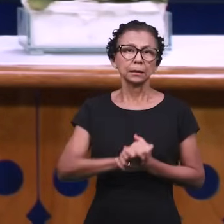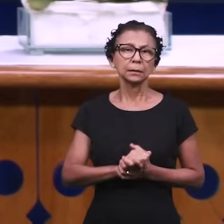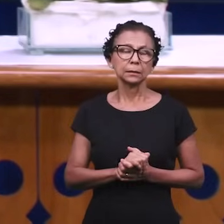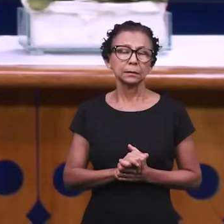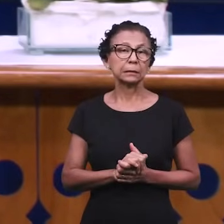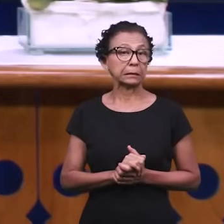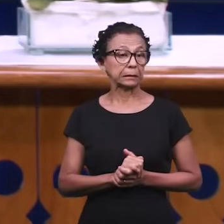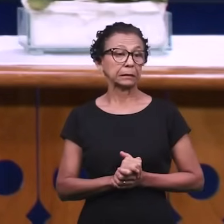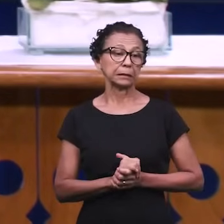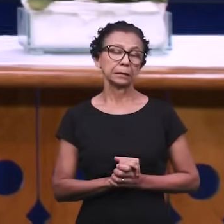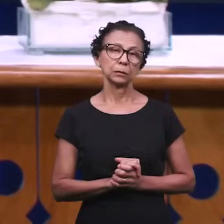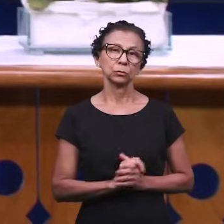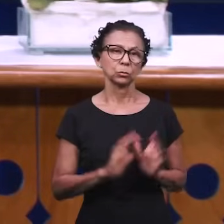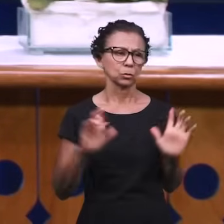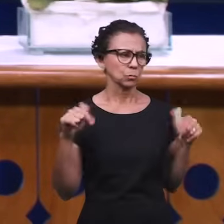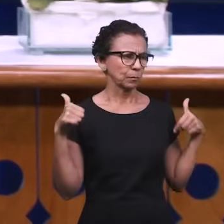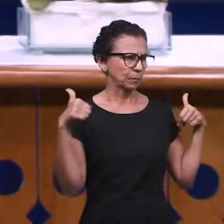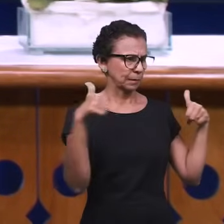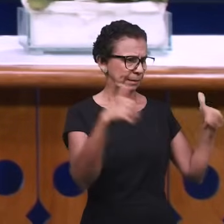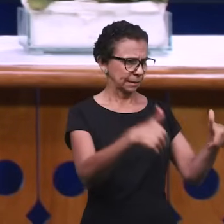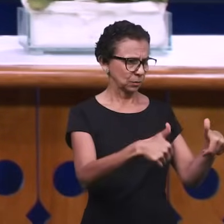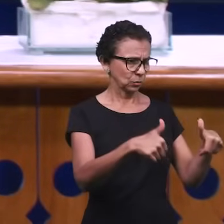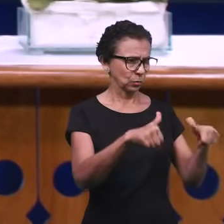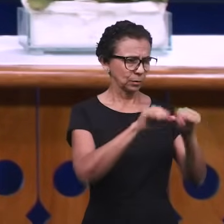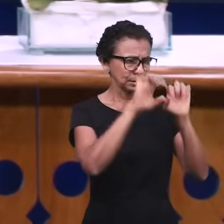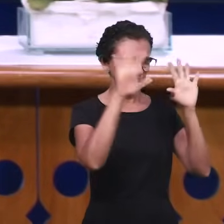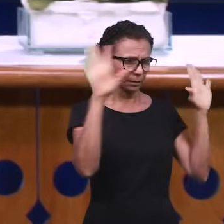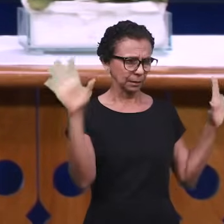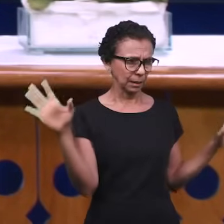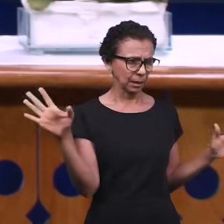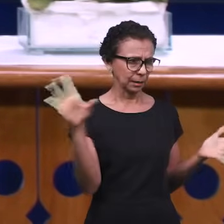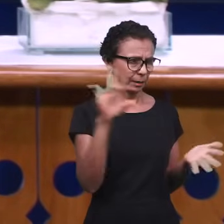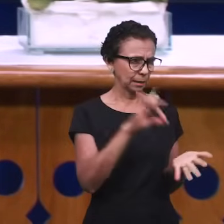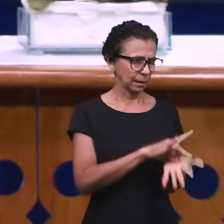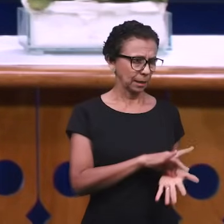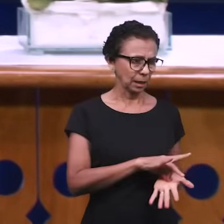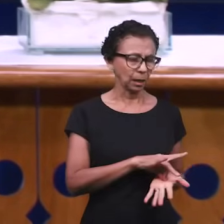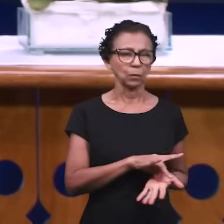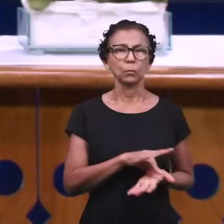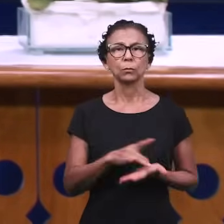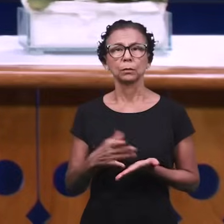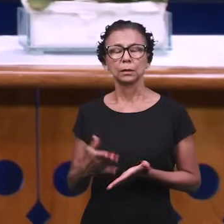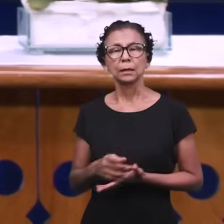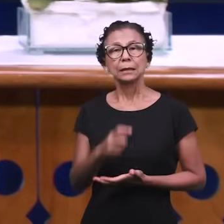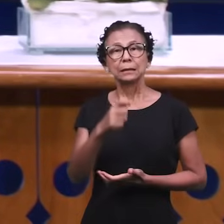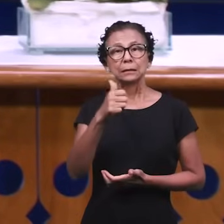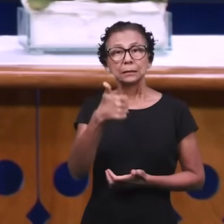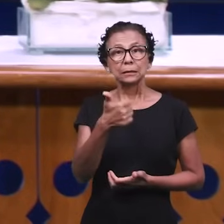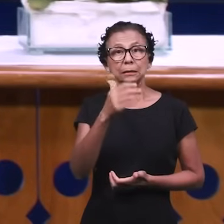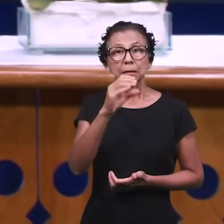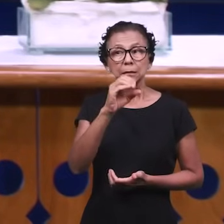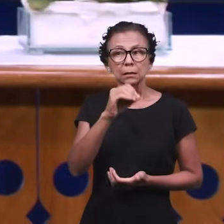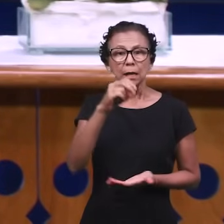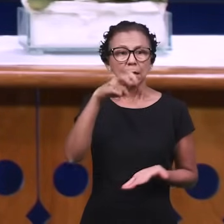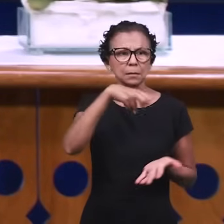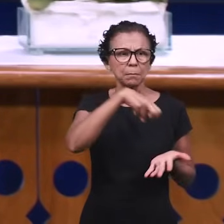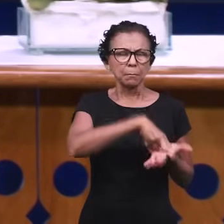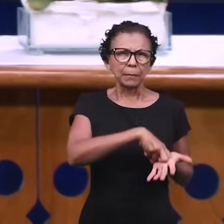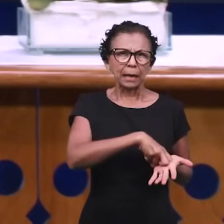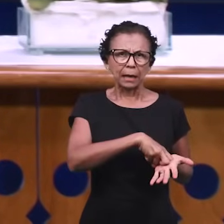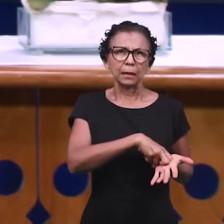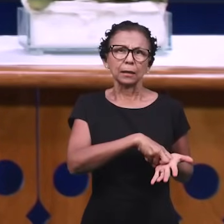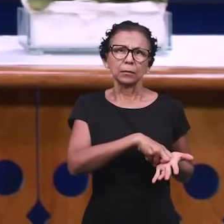da natureza, embora que sujeitas a Deus, porque nunca se ouviu dizer que acontecesse 10 pragas e de